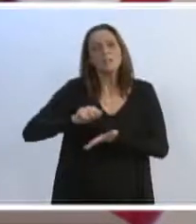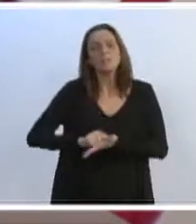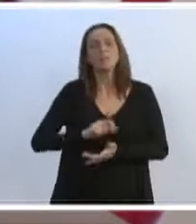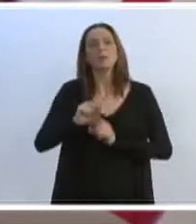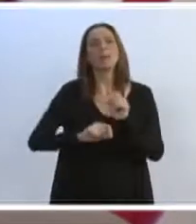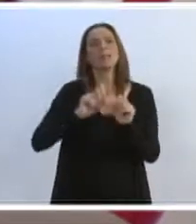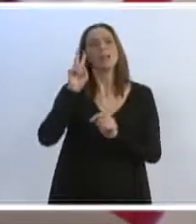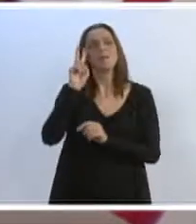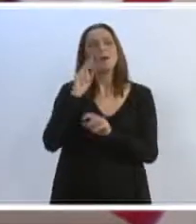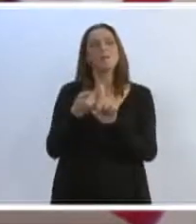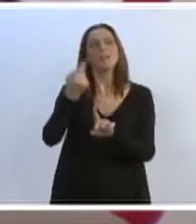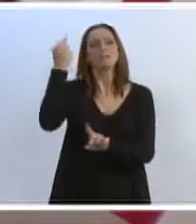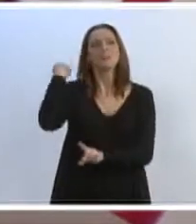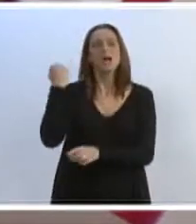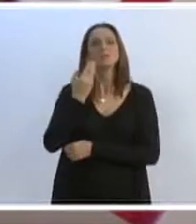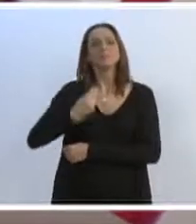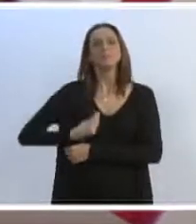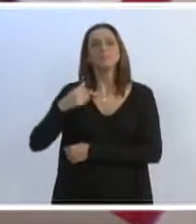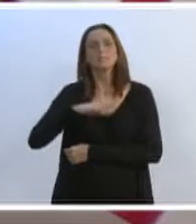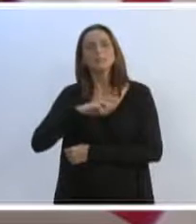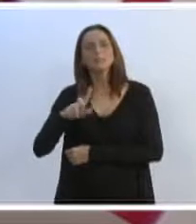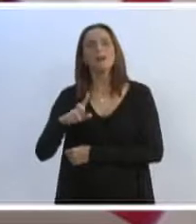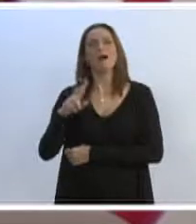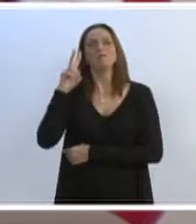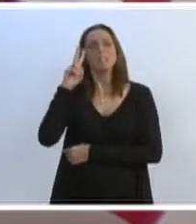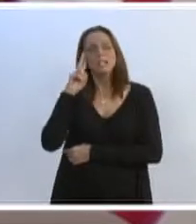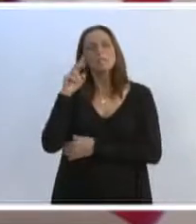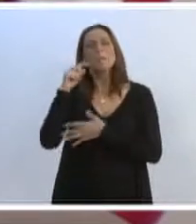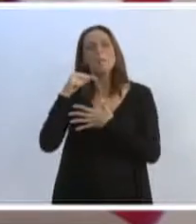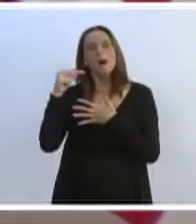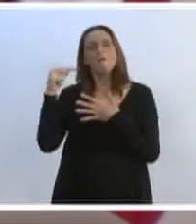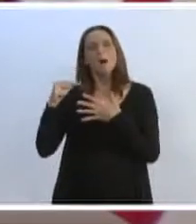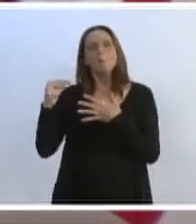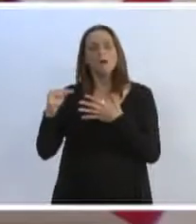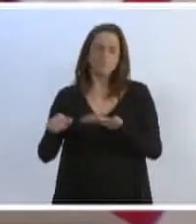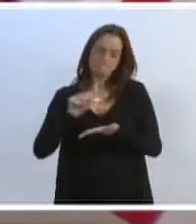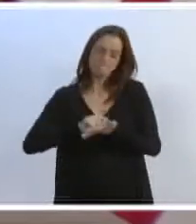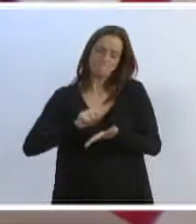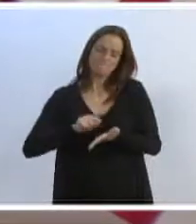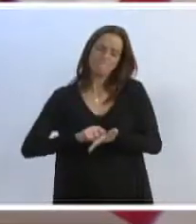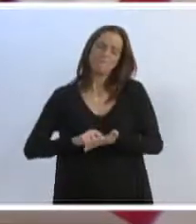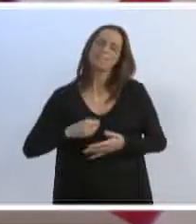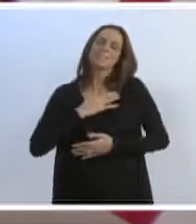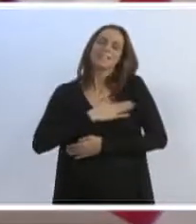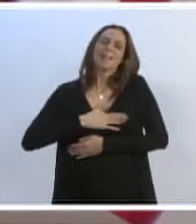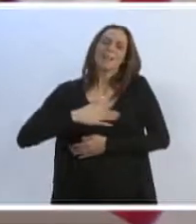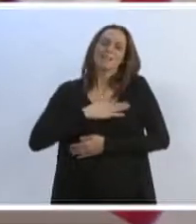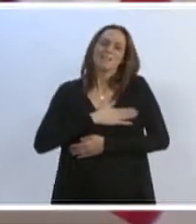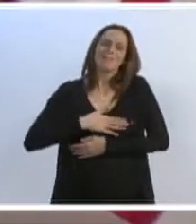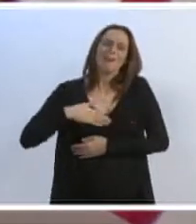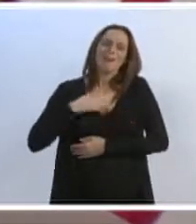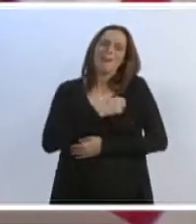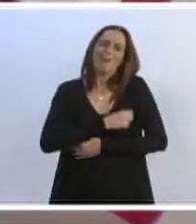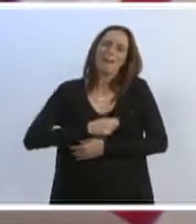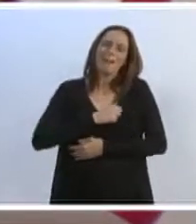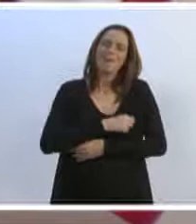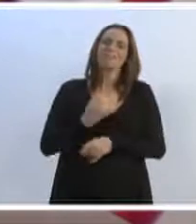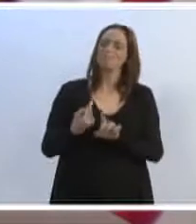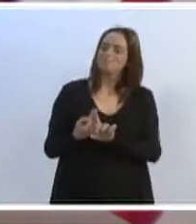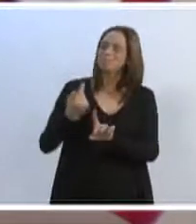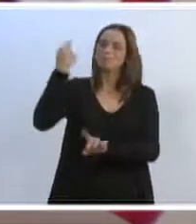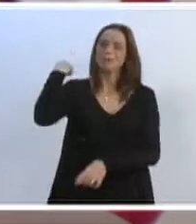maior lição da história seja que ninguém aprendeu as lições da história. Depois os historiadores podem falar mais a